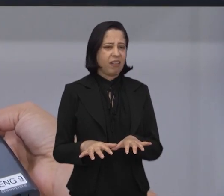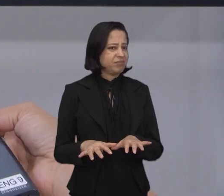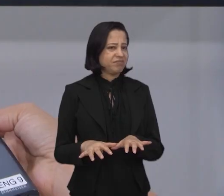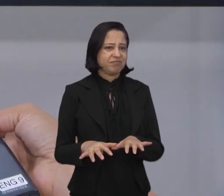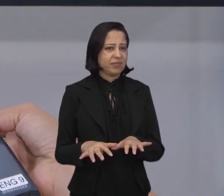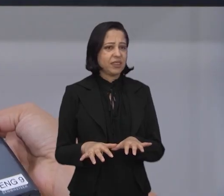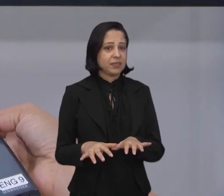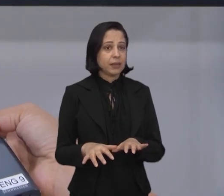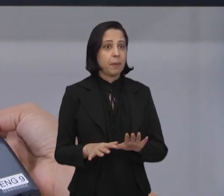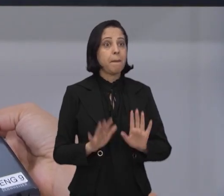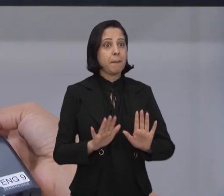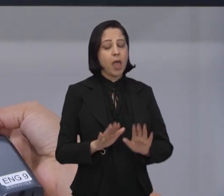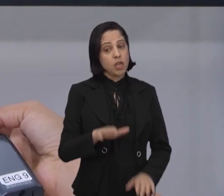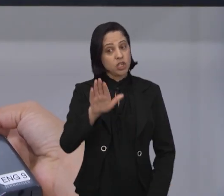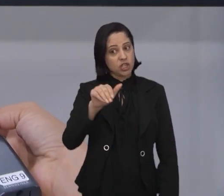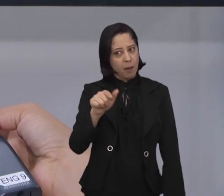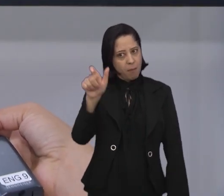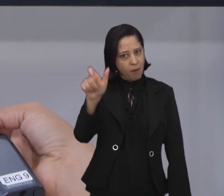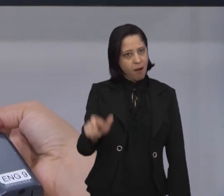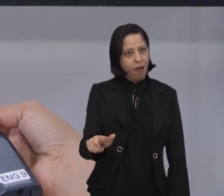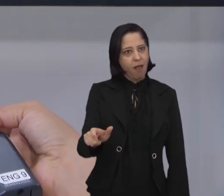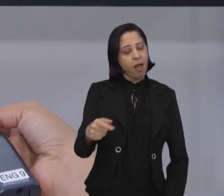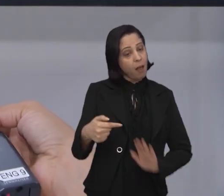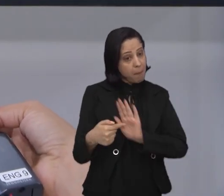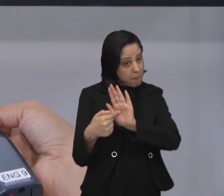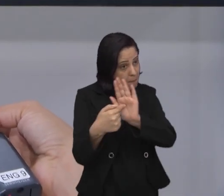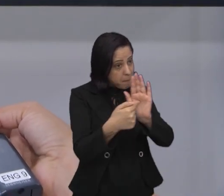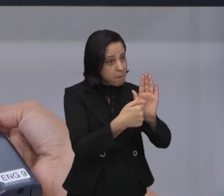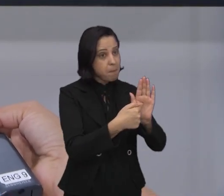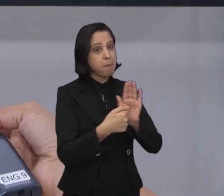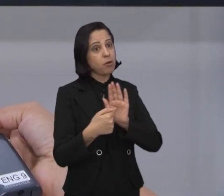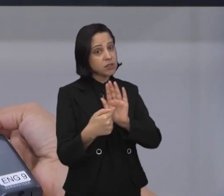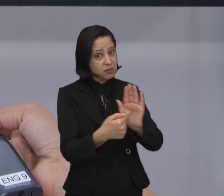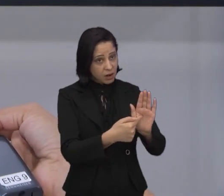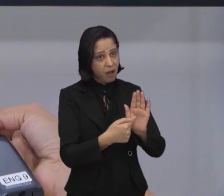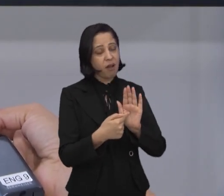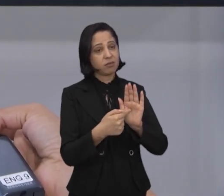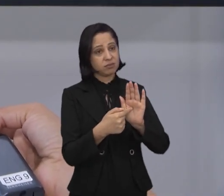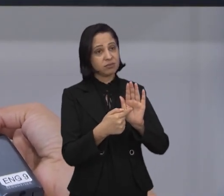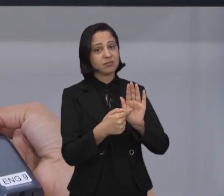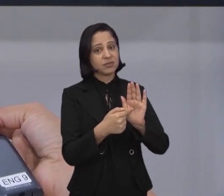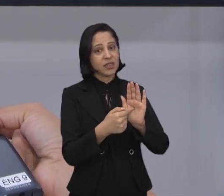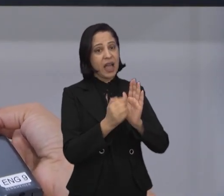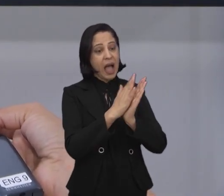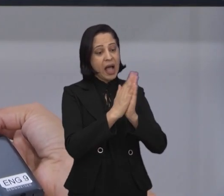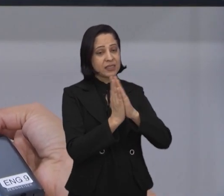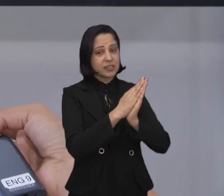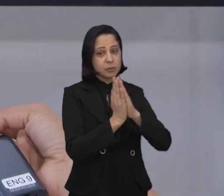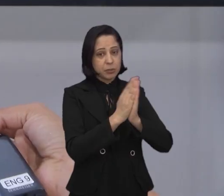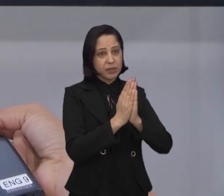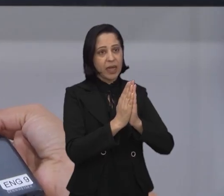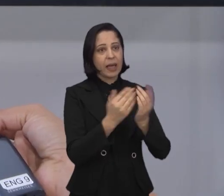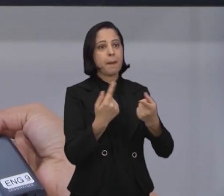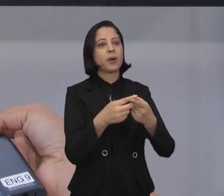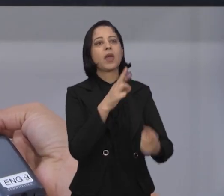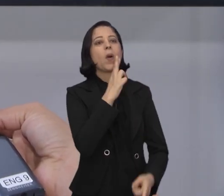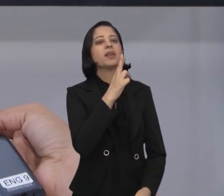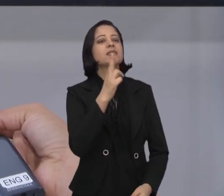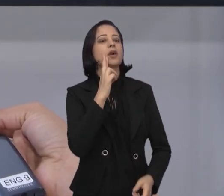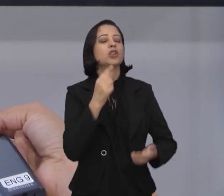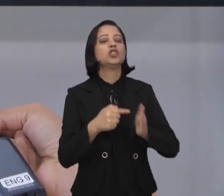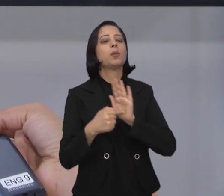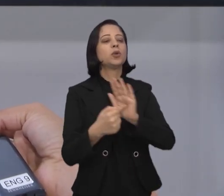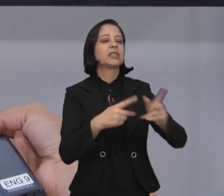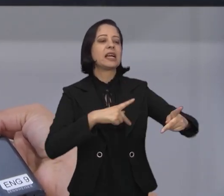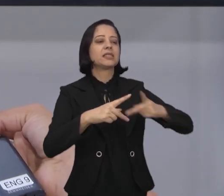e foi convidada para fazer, né, uma exposição de um restaurante que ia inaugurar, ia retratar